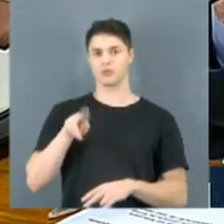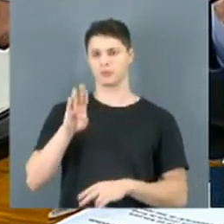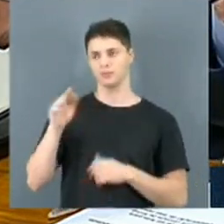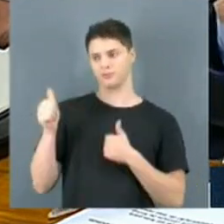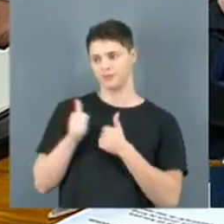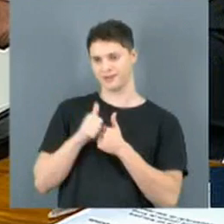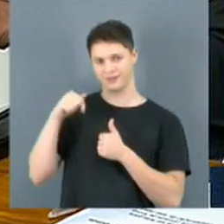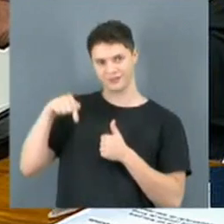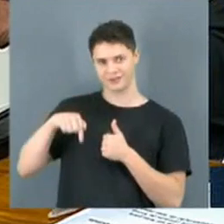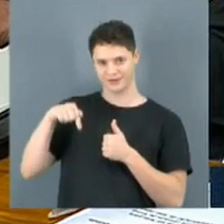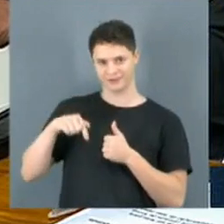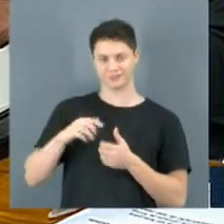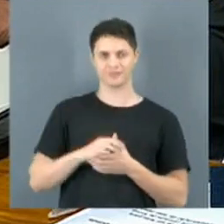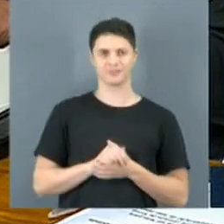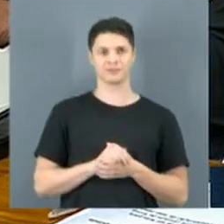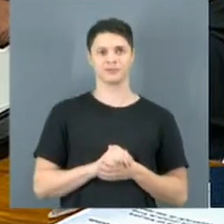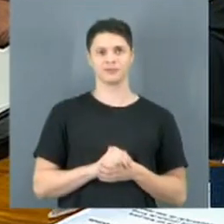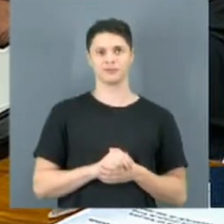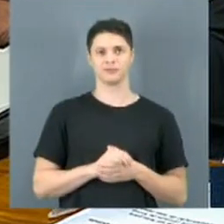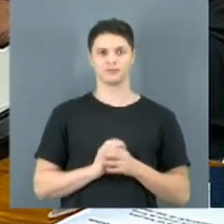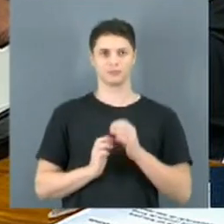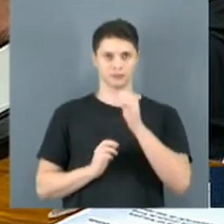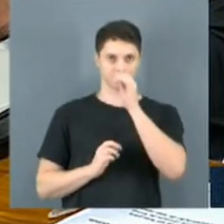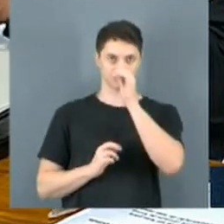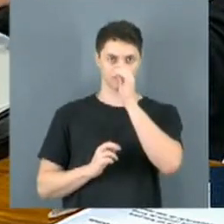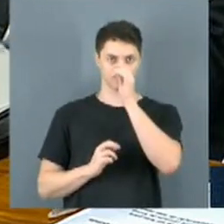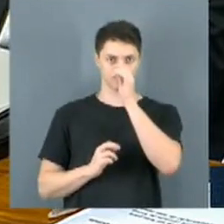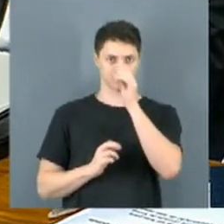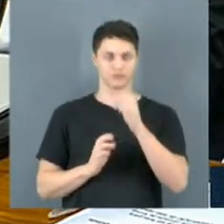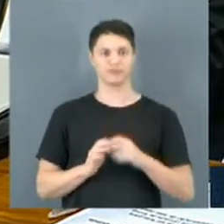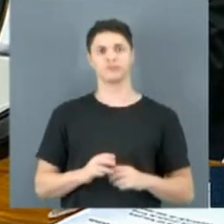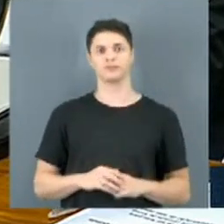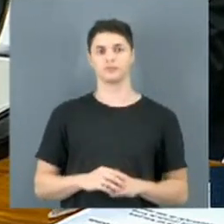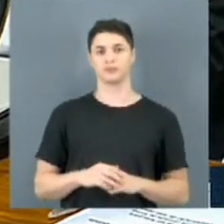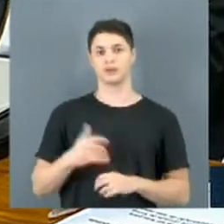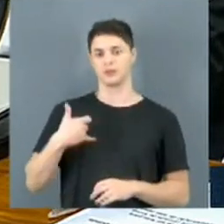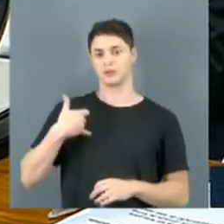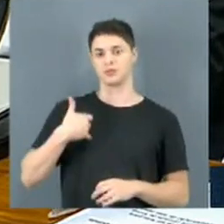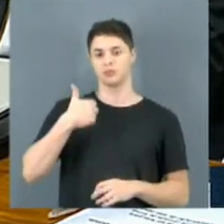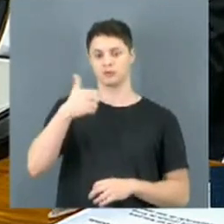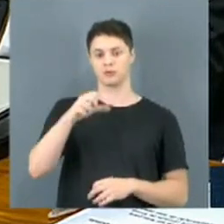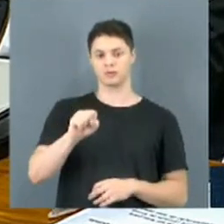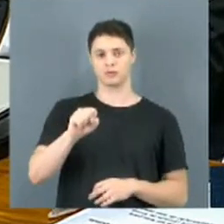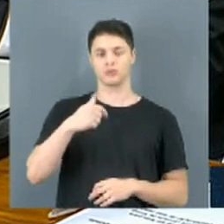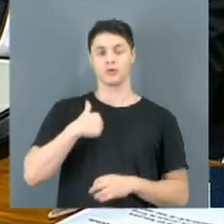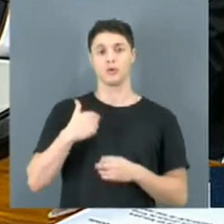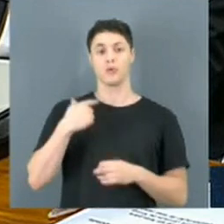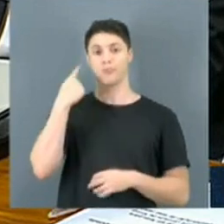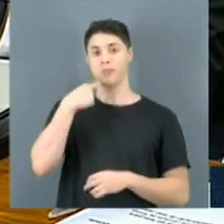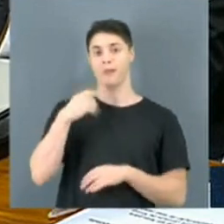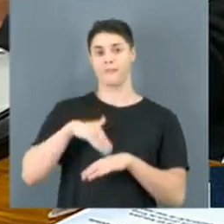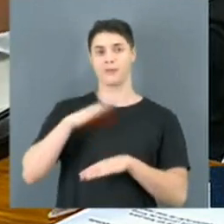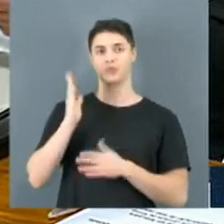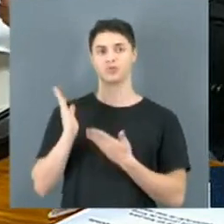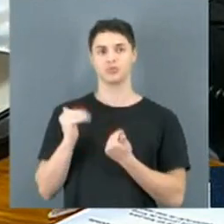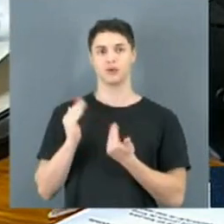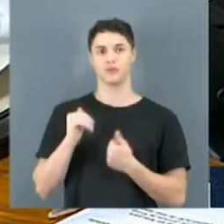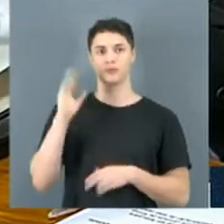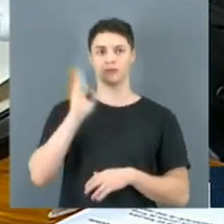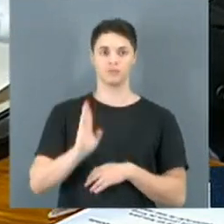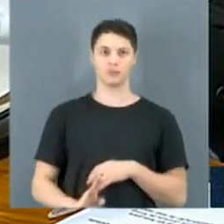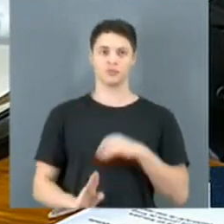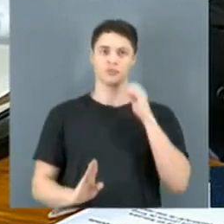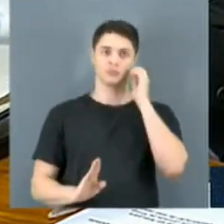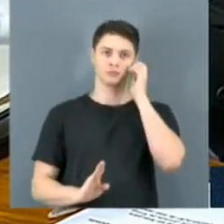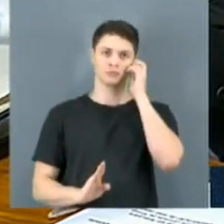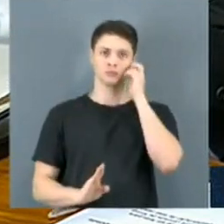do prédio do Congresso Nacional onde nós estamos. E aos 18 anos fui o advogado mais jovem do Brasil. Ainda naquela